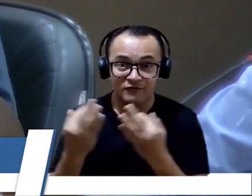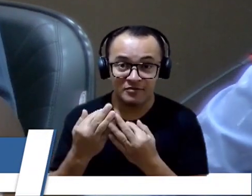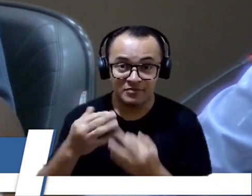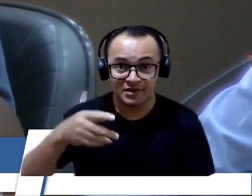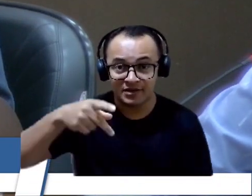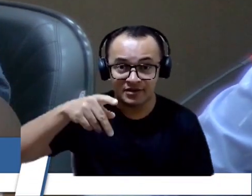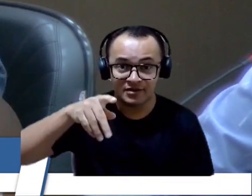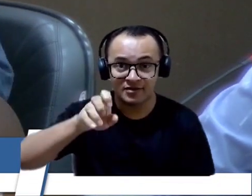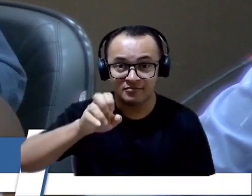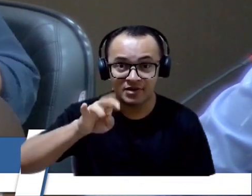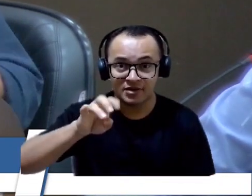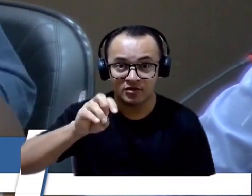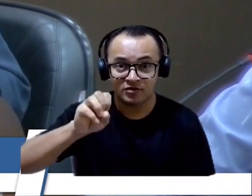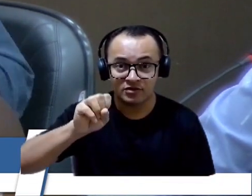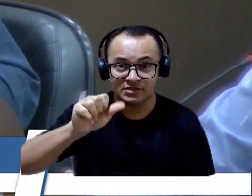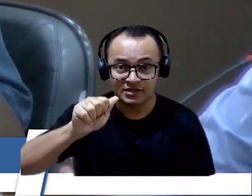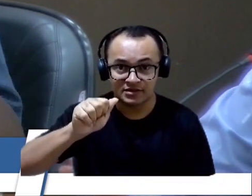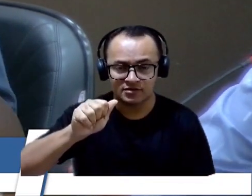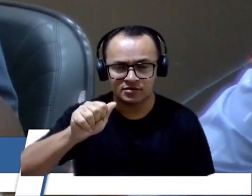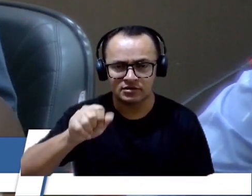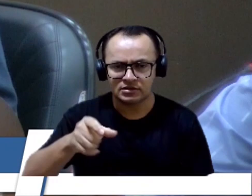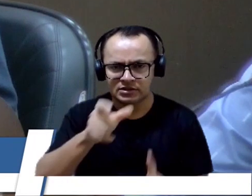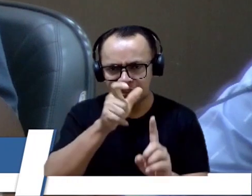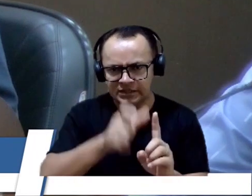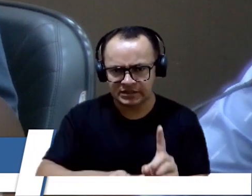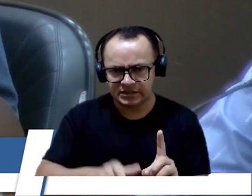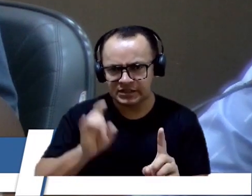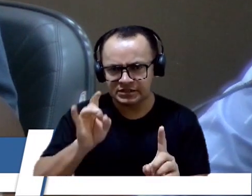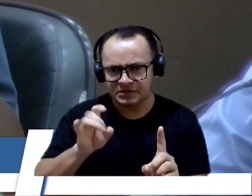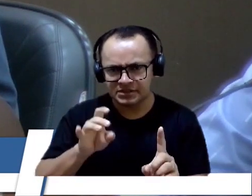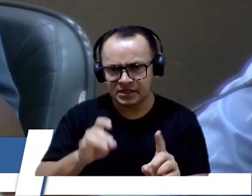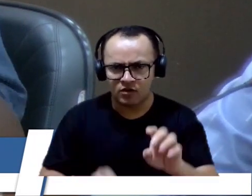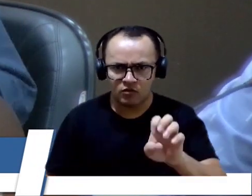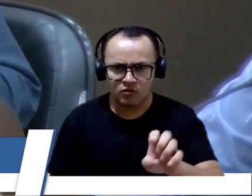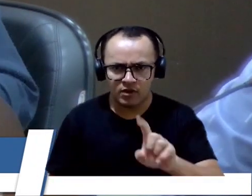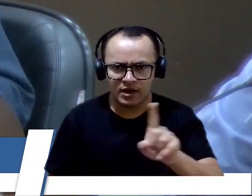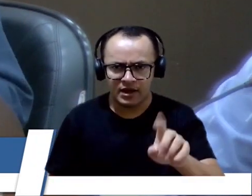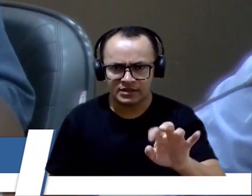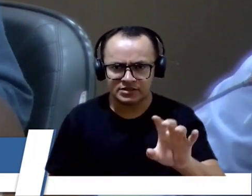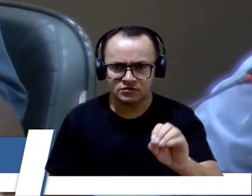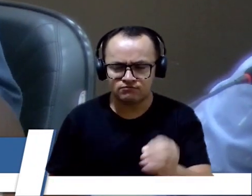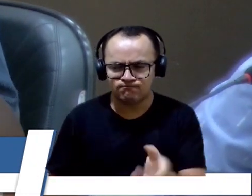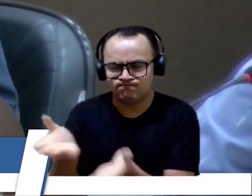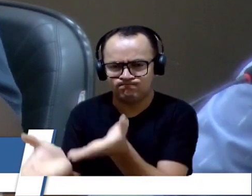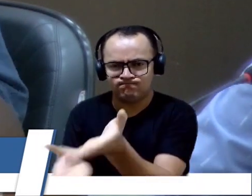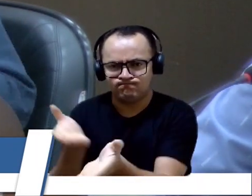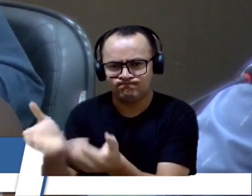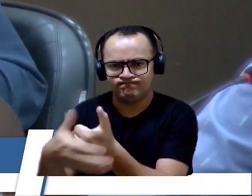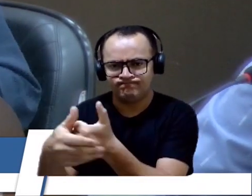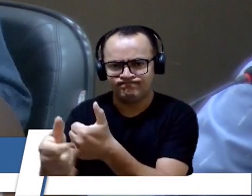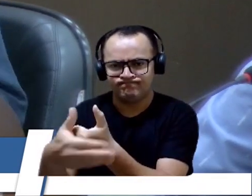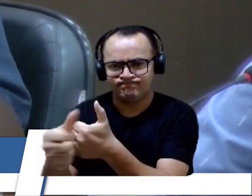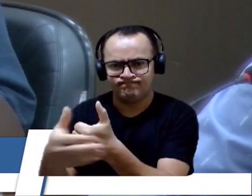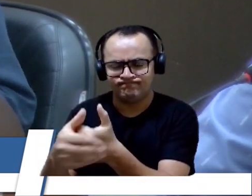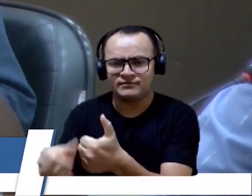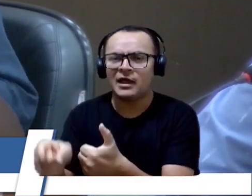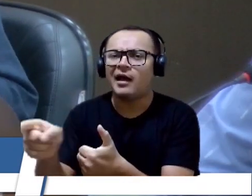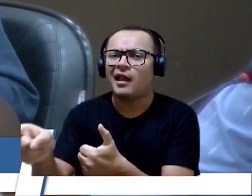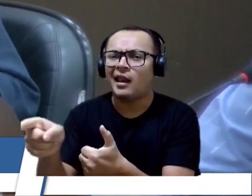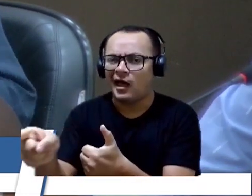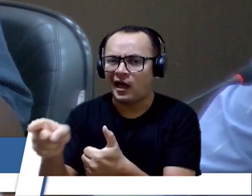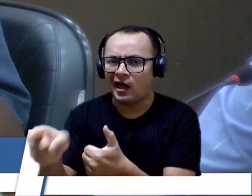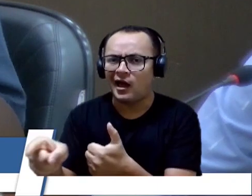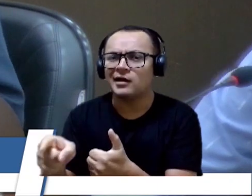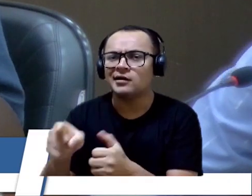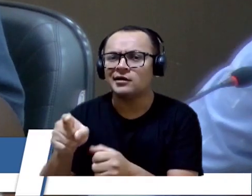Ézio, sempre teve esse carinho lá com a comunidade. Desde quando o preconceito rolava muito solto contra